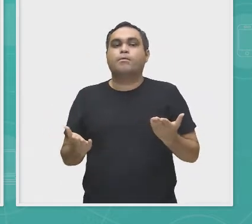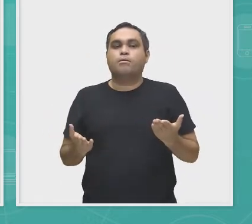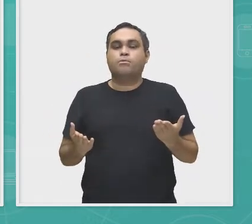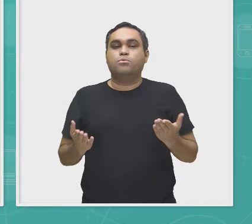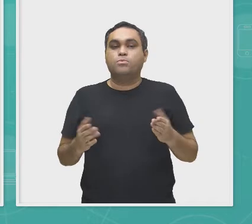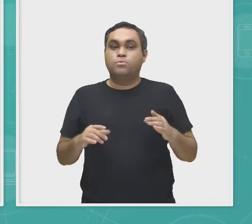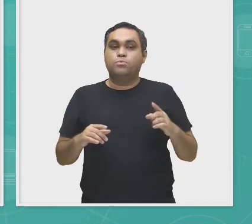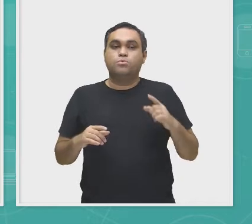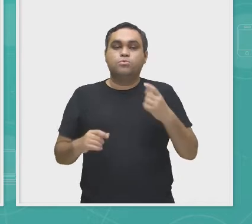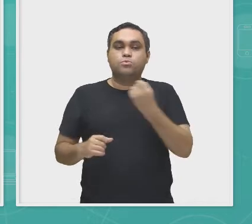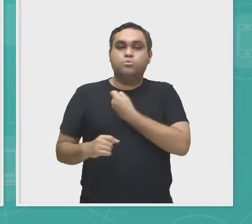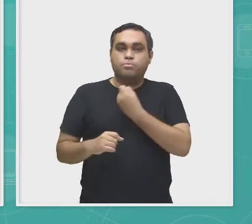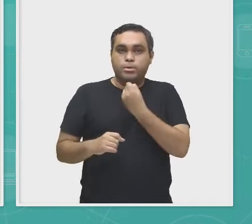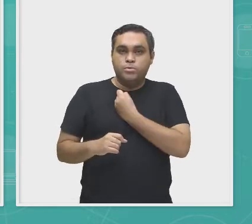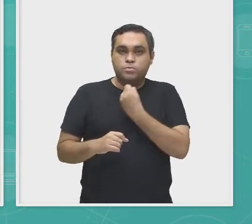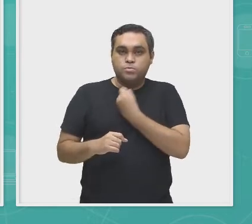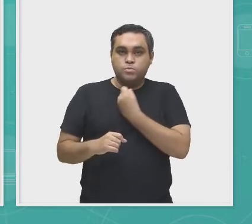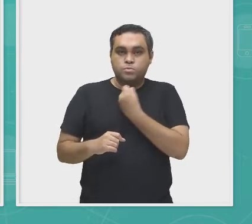inteiros. Olha só.